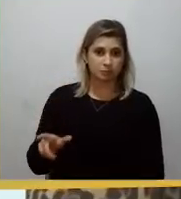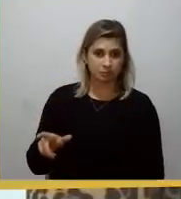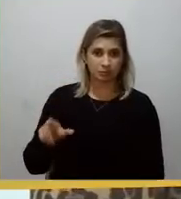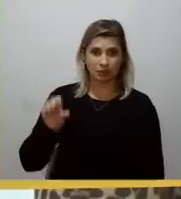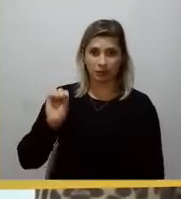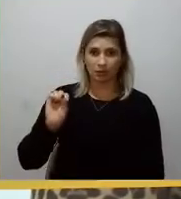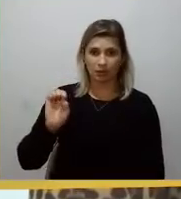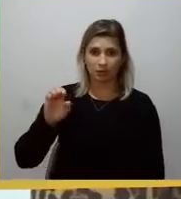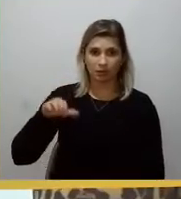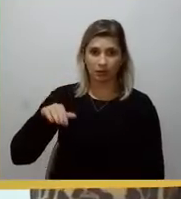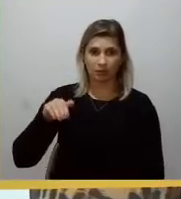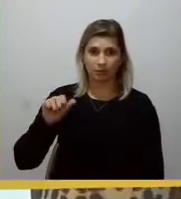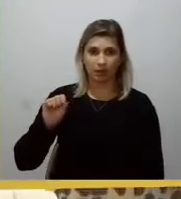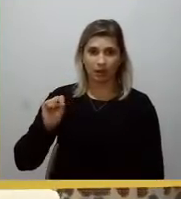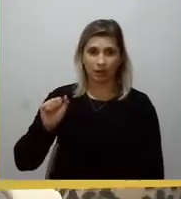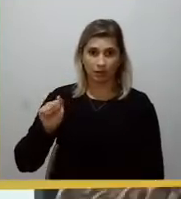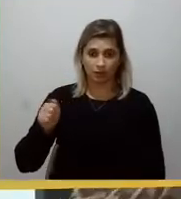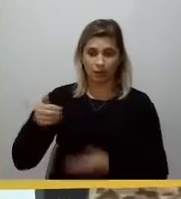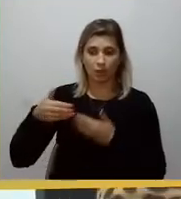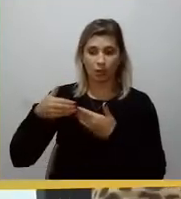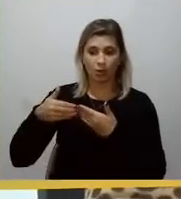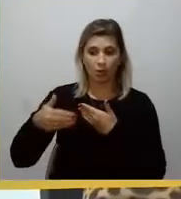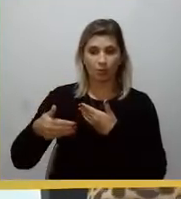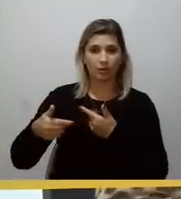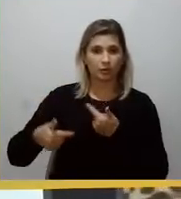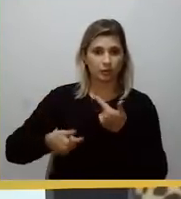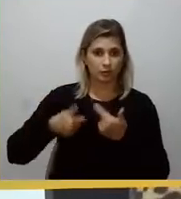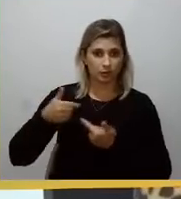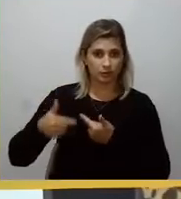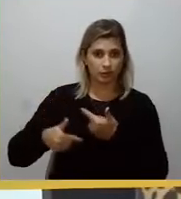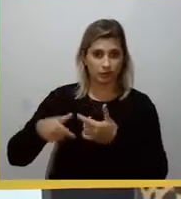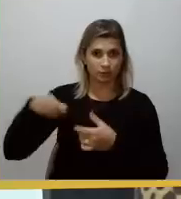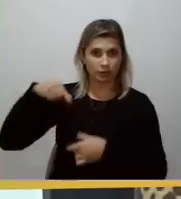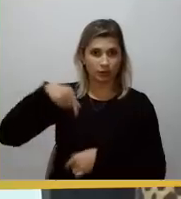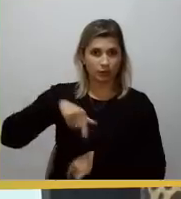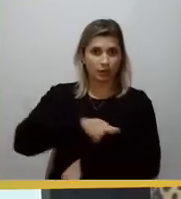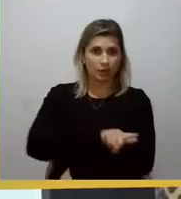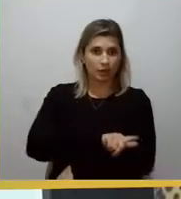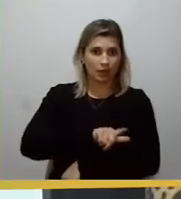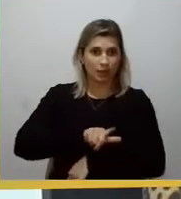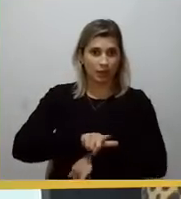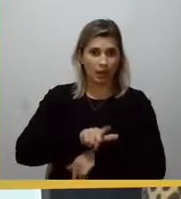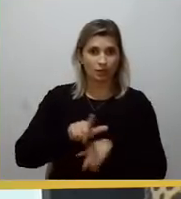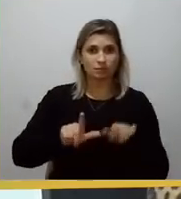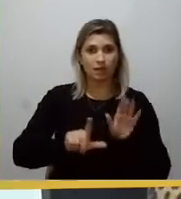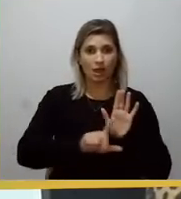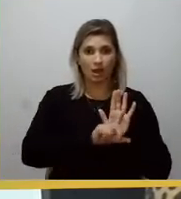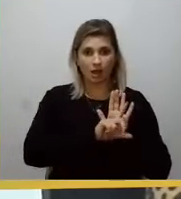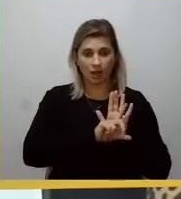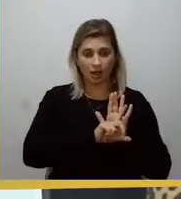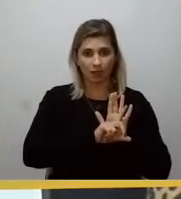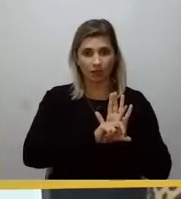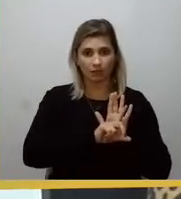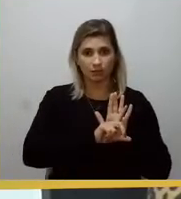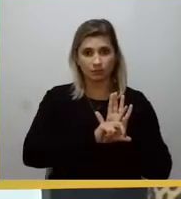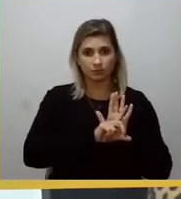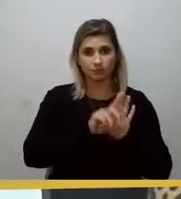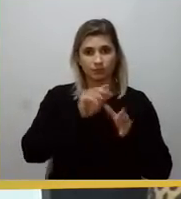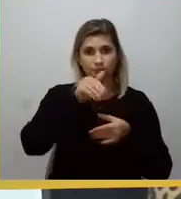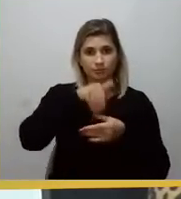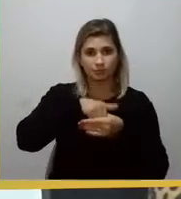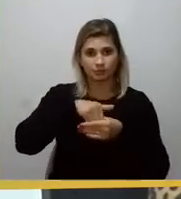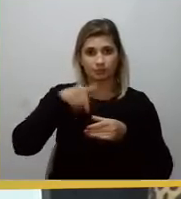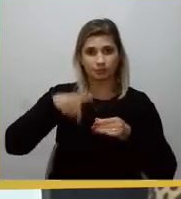iniciou suas atividades, até conforme a lei que foi votada aqui na Câmara